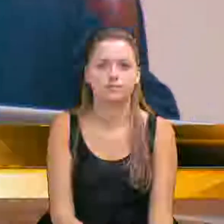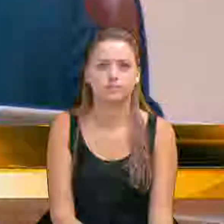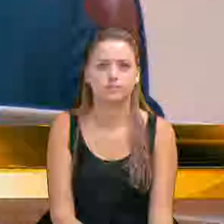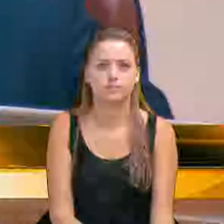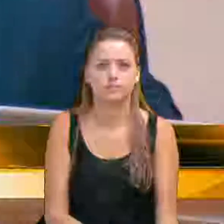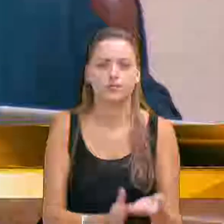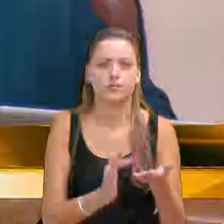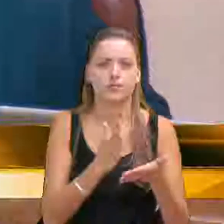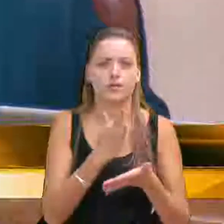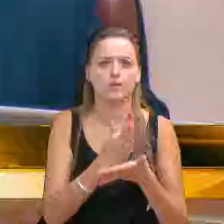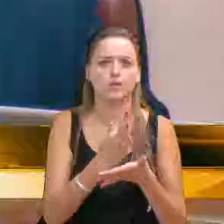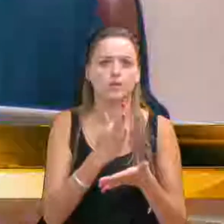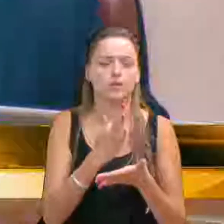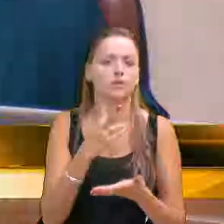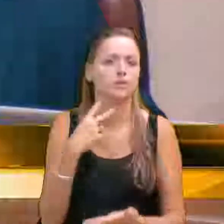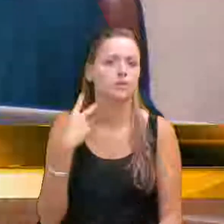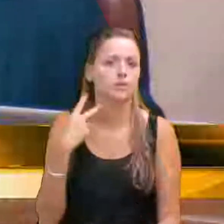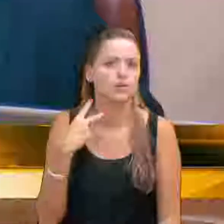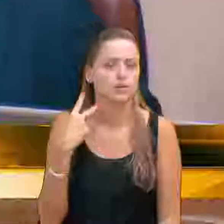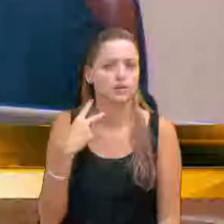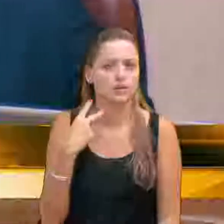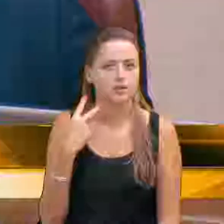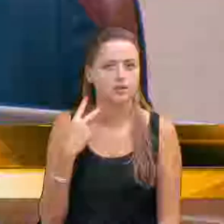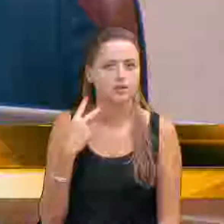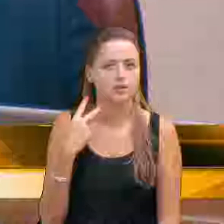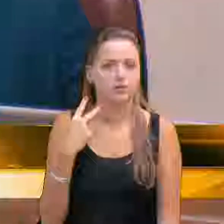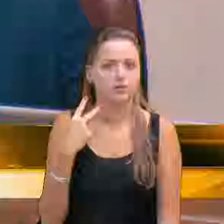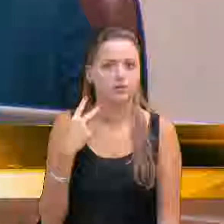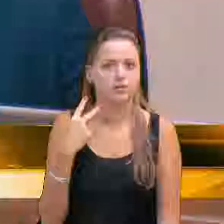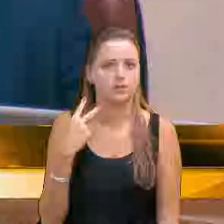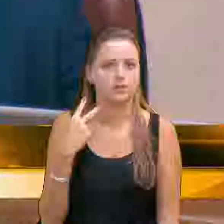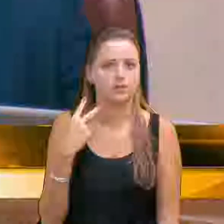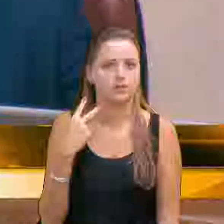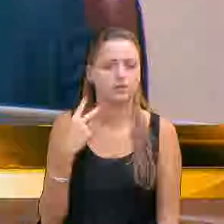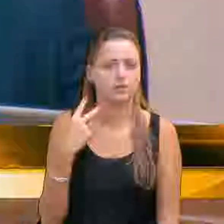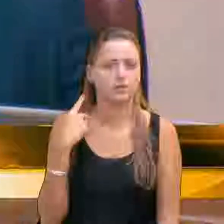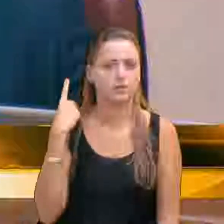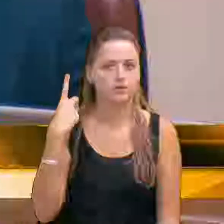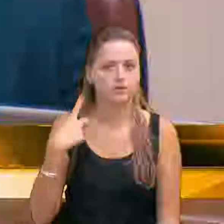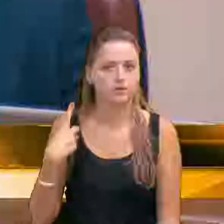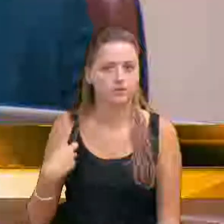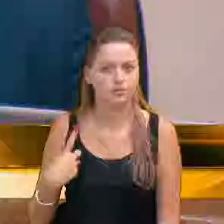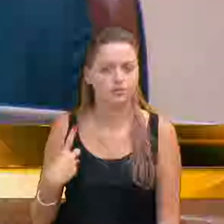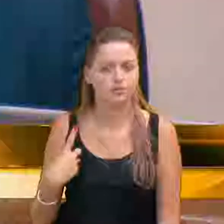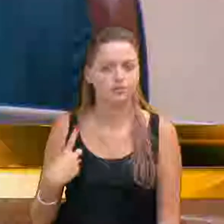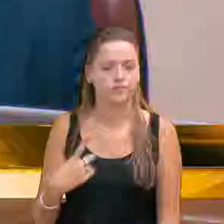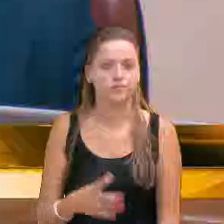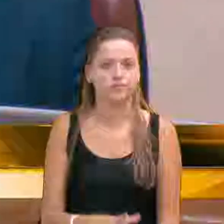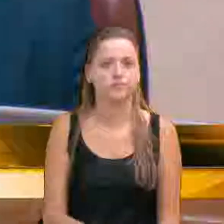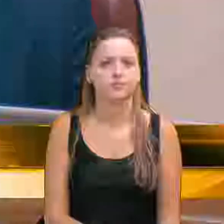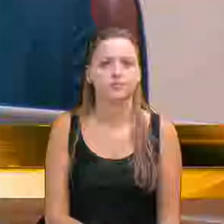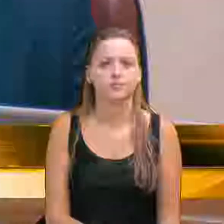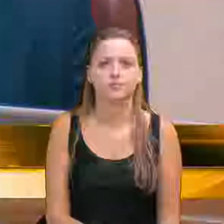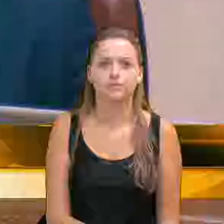com ausências da vereadora Denise Pessoa